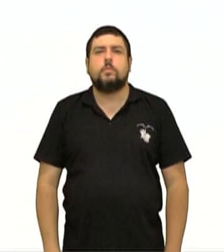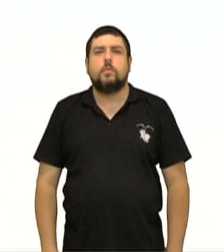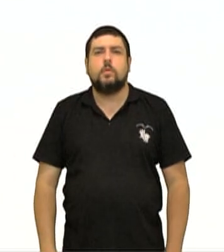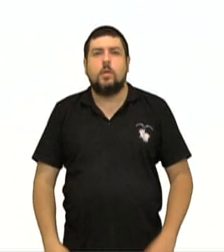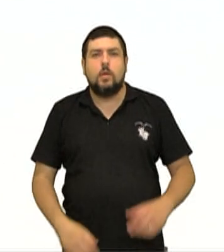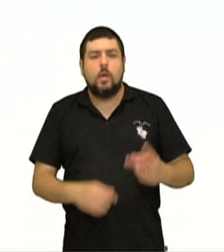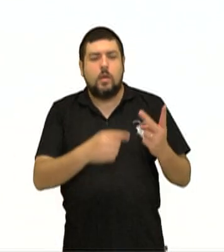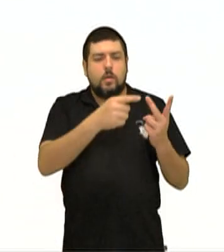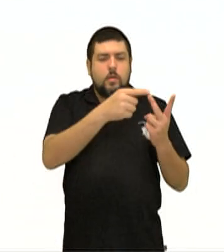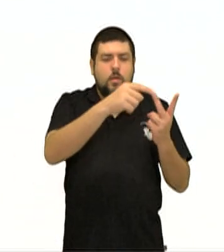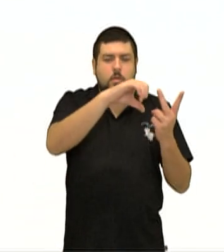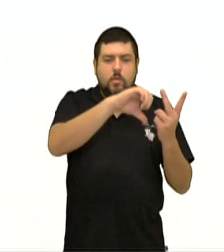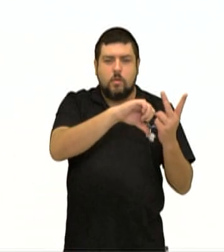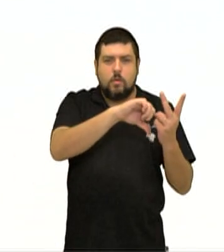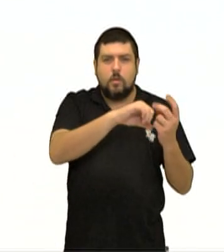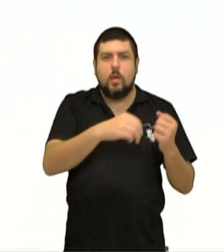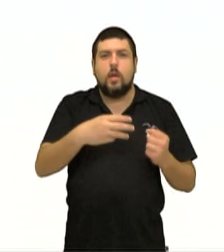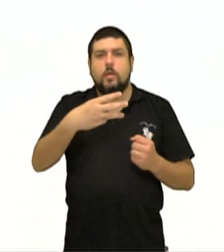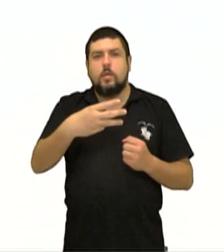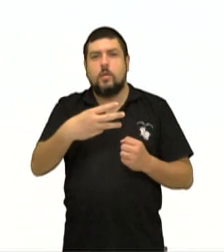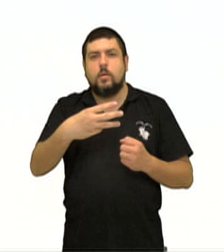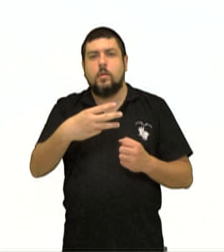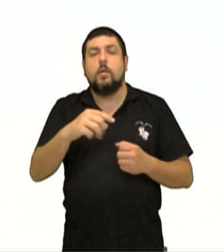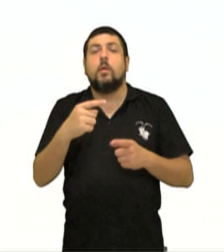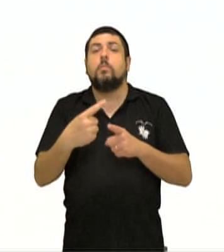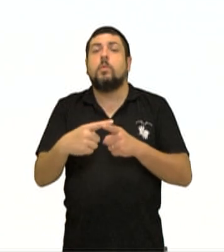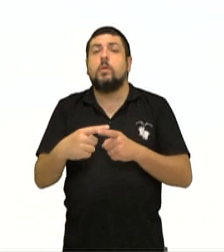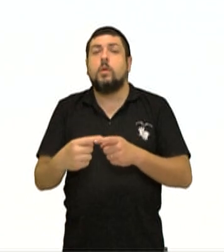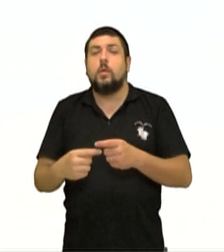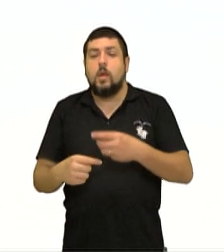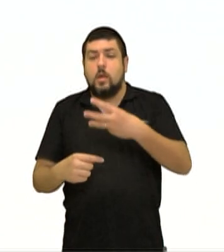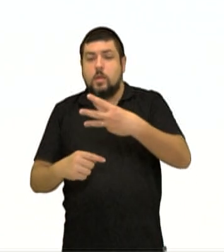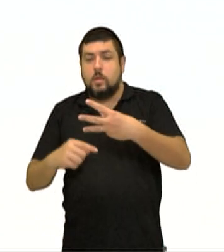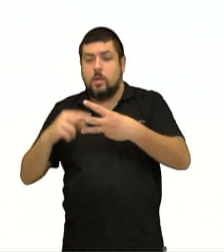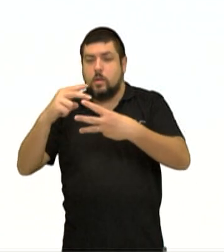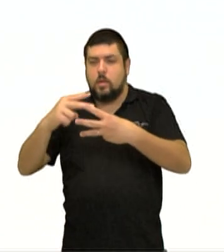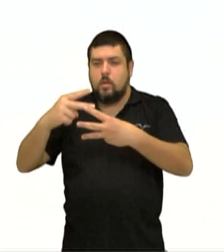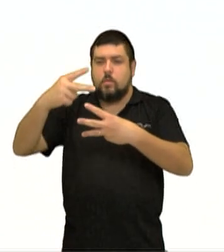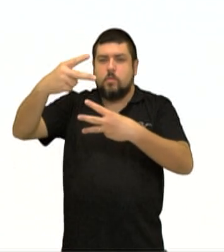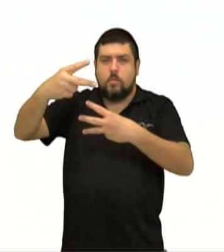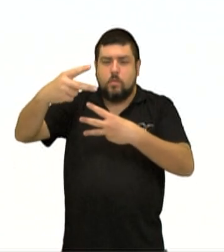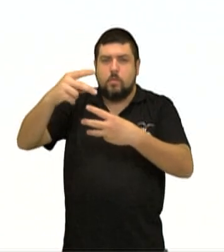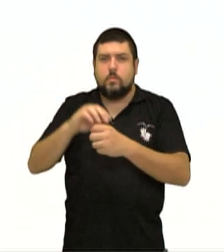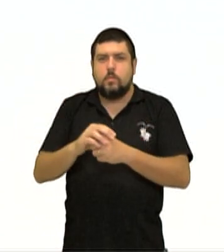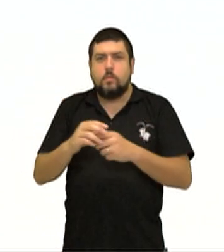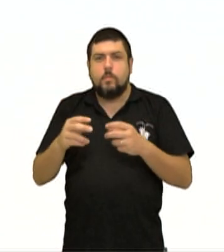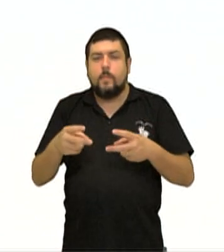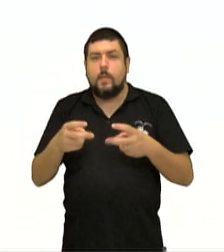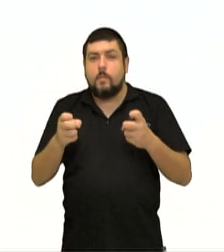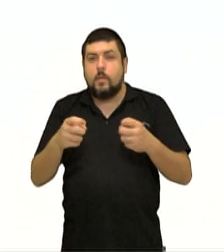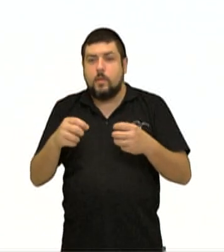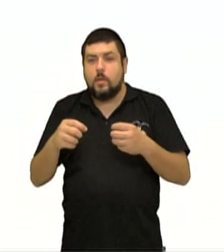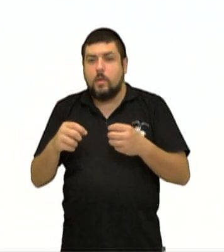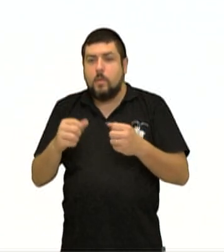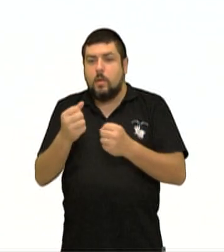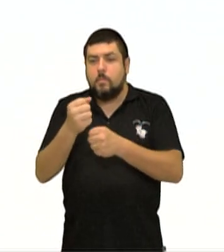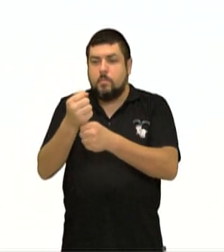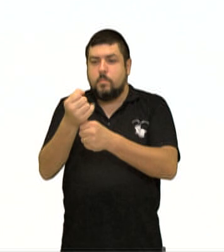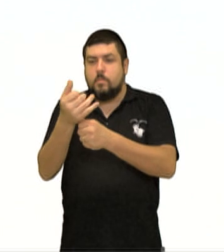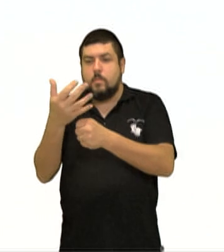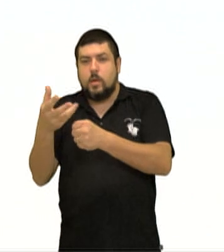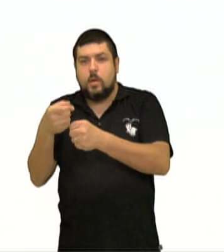9 é 3, porque 3 ao quadrado, olha a operação inversa raiz aqui, né? Porque a operação